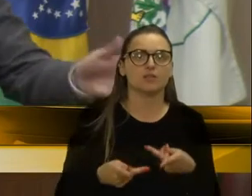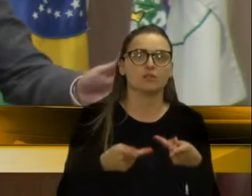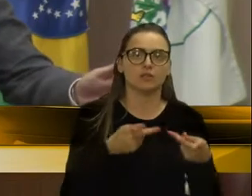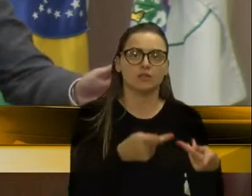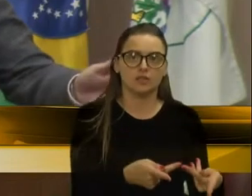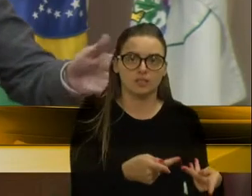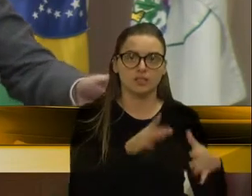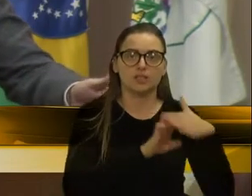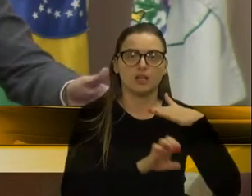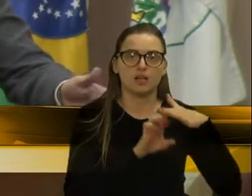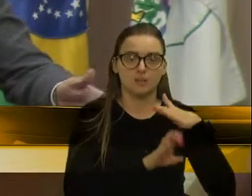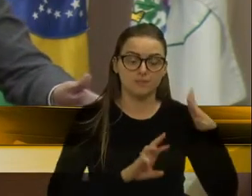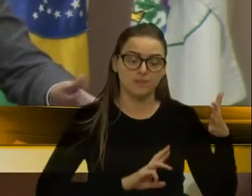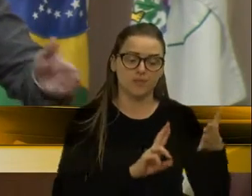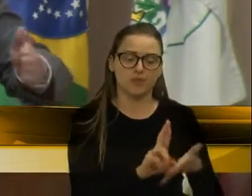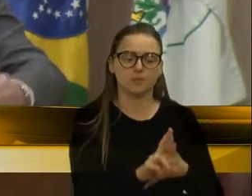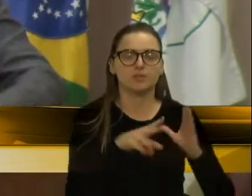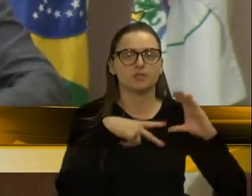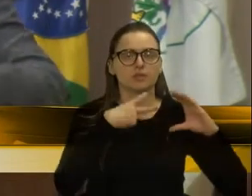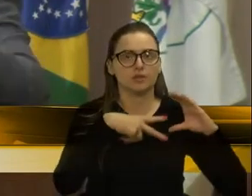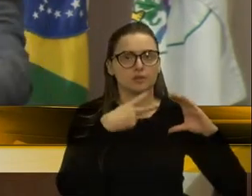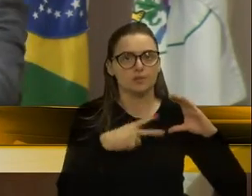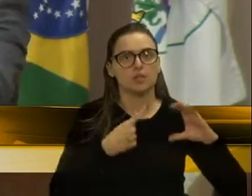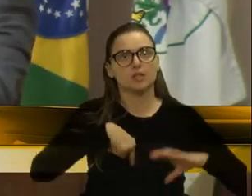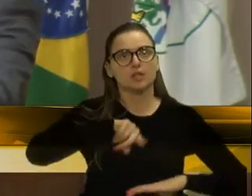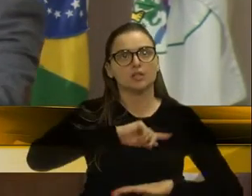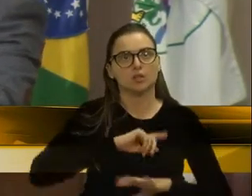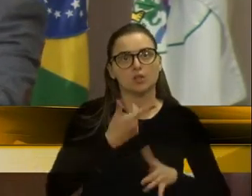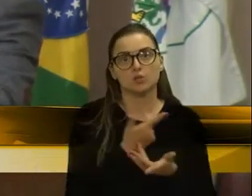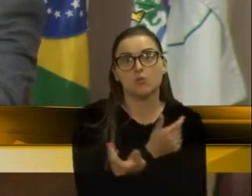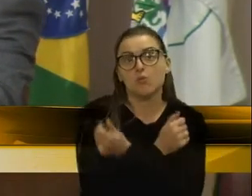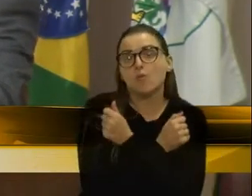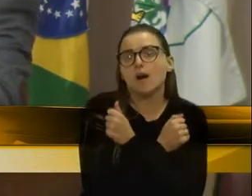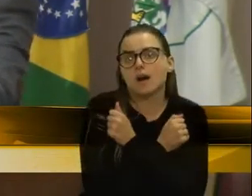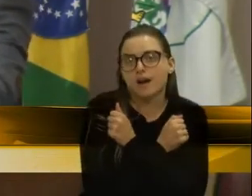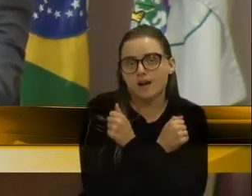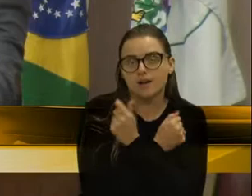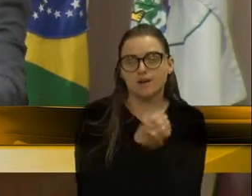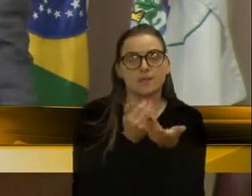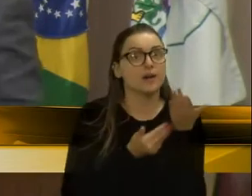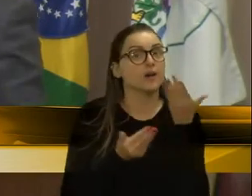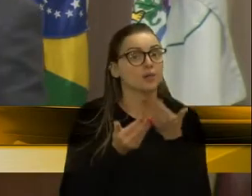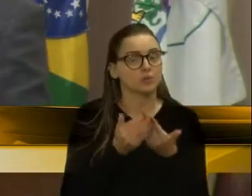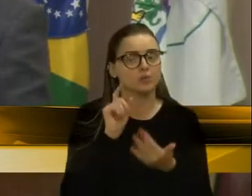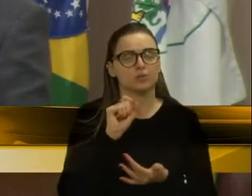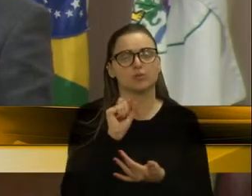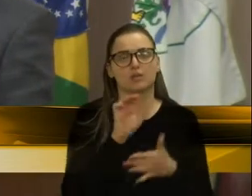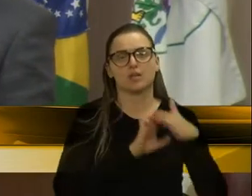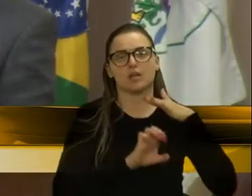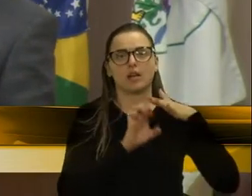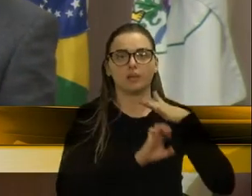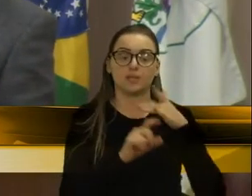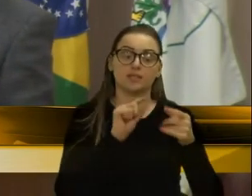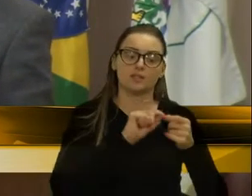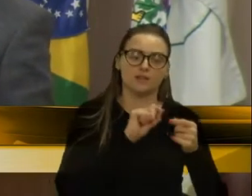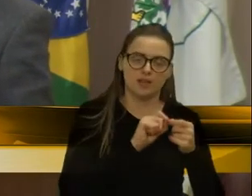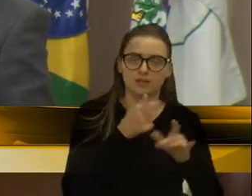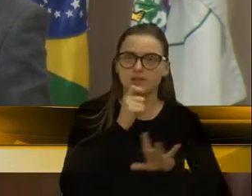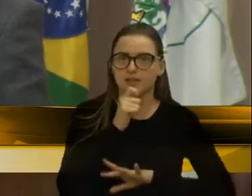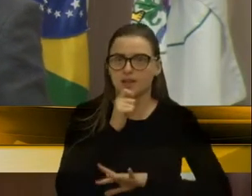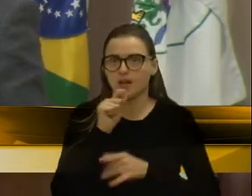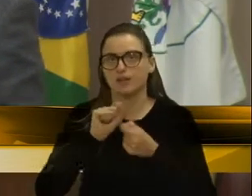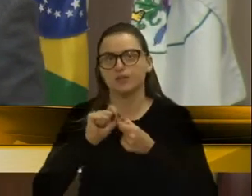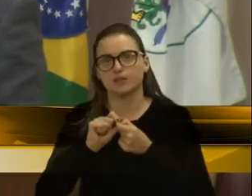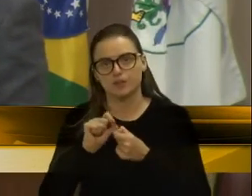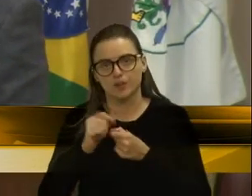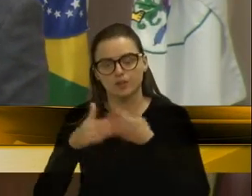através do poder legislativo nós lá estendermos um abraço a tudo que essas empresas prestaram e prestam para